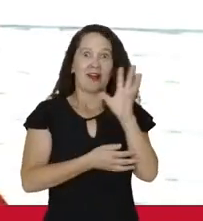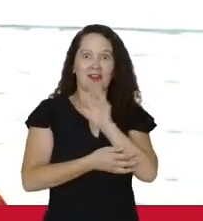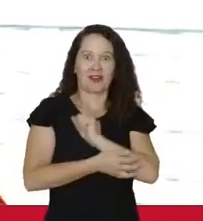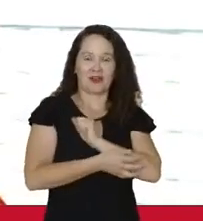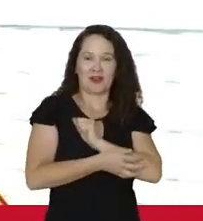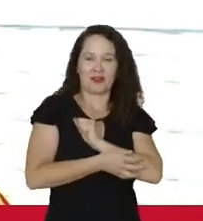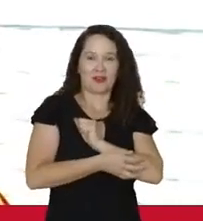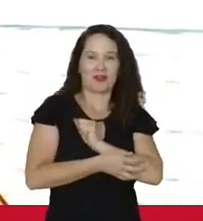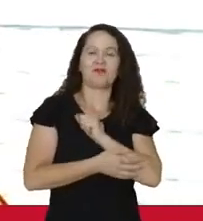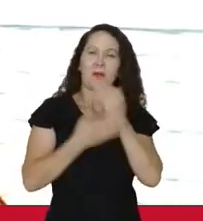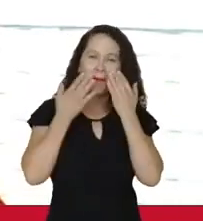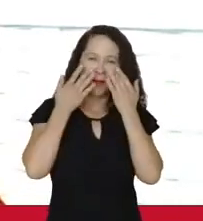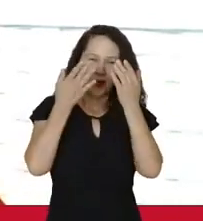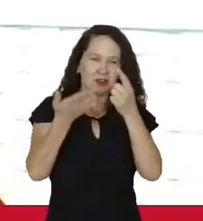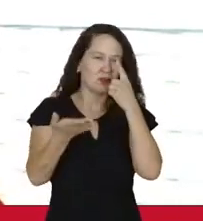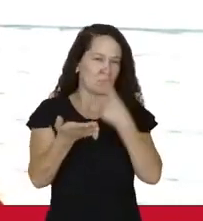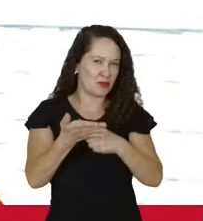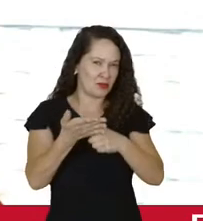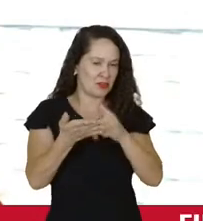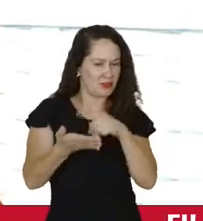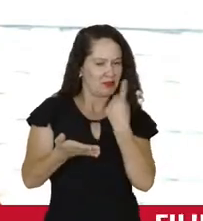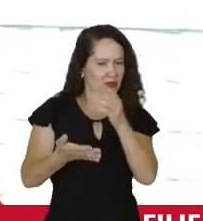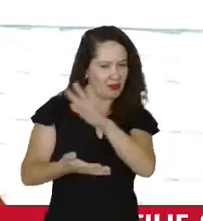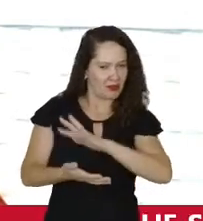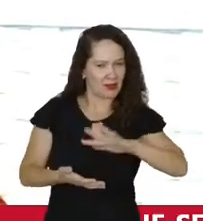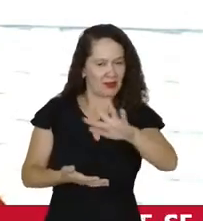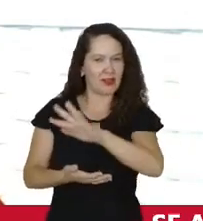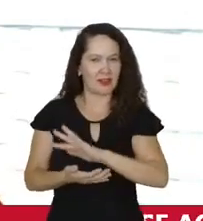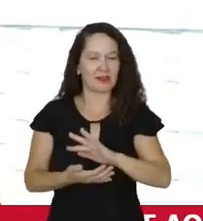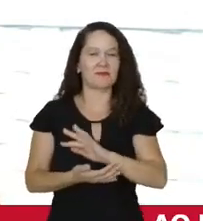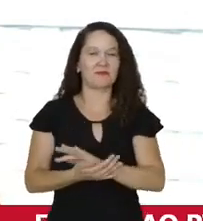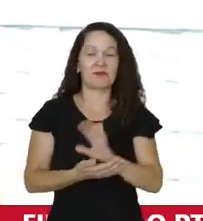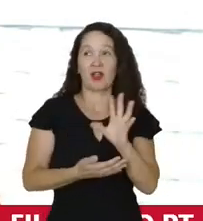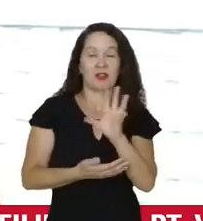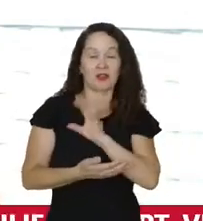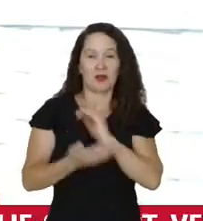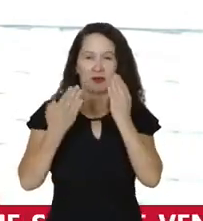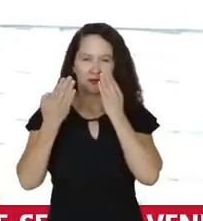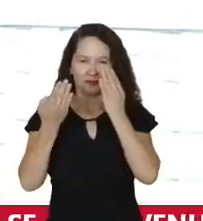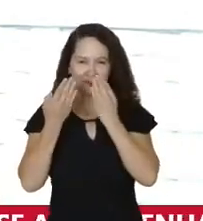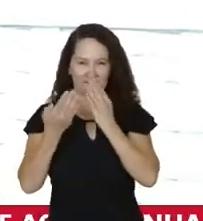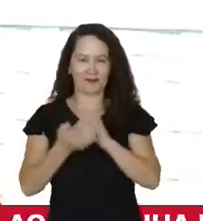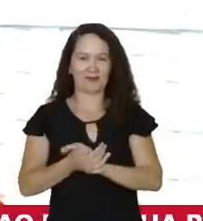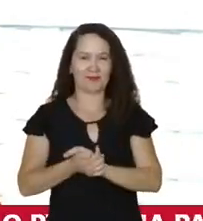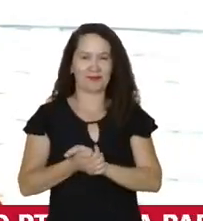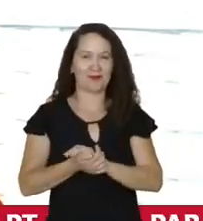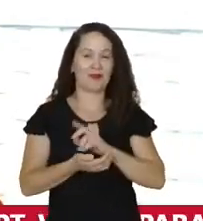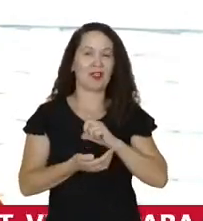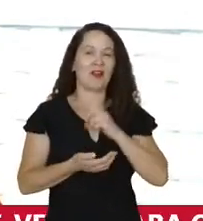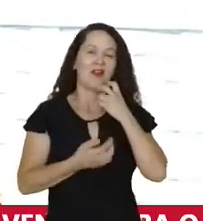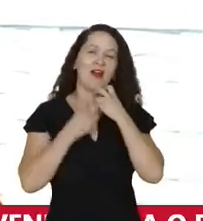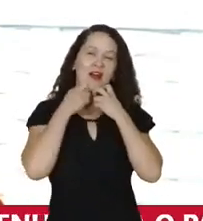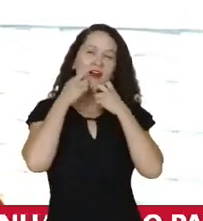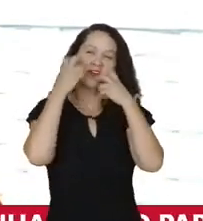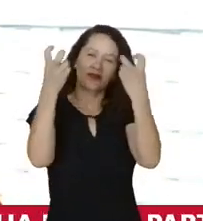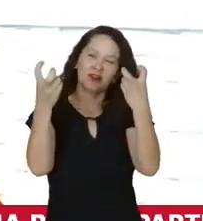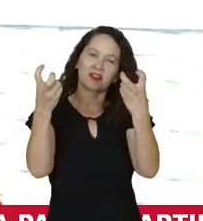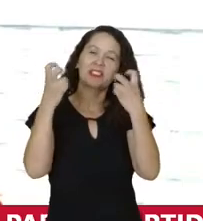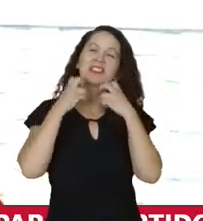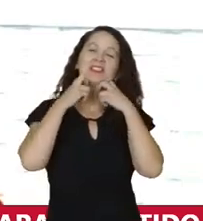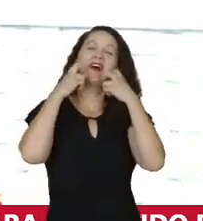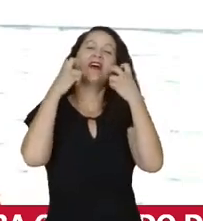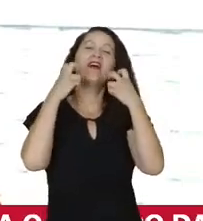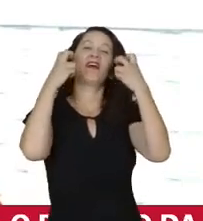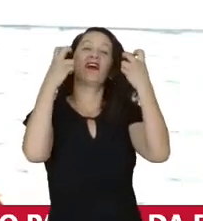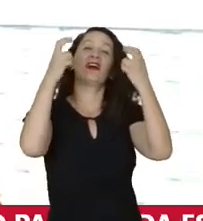a gente tem um compromisso social muito importante na nossa área. Nós somos as vozes daquelas que gritavam e